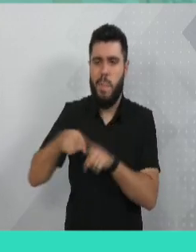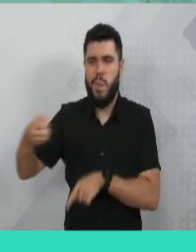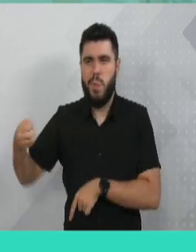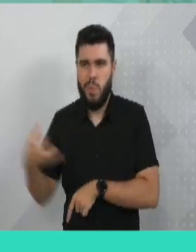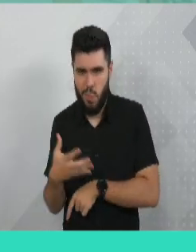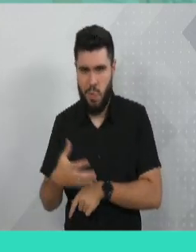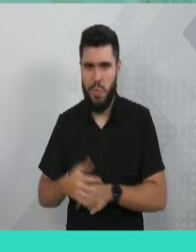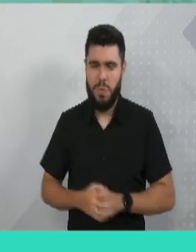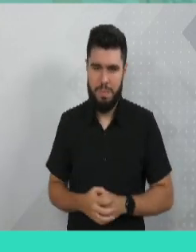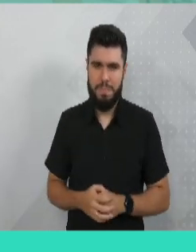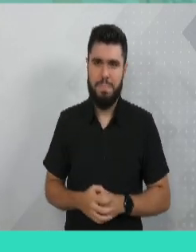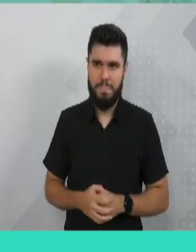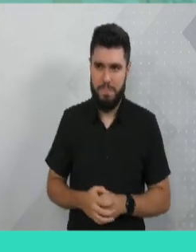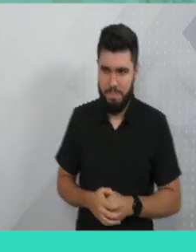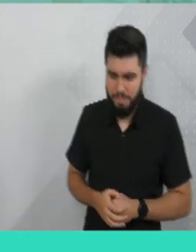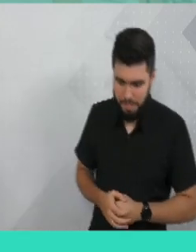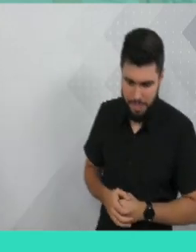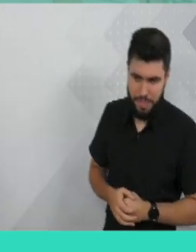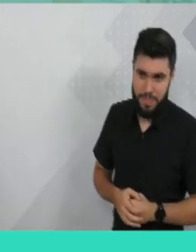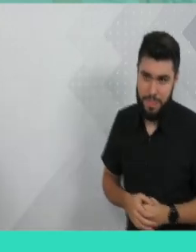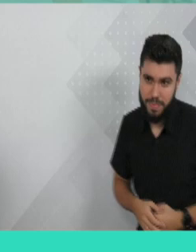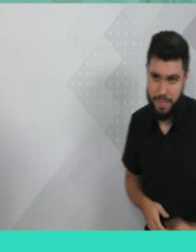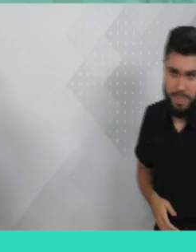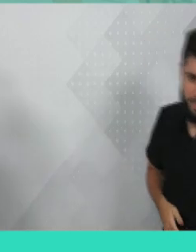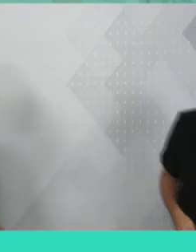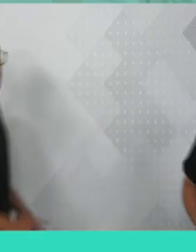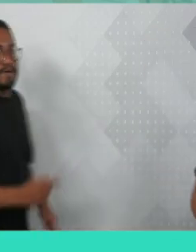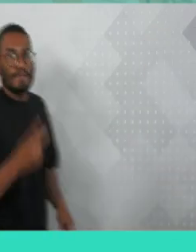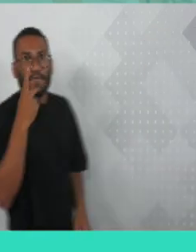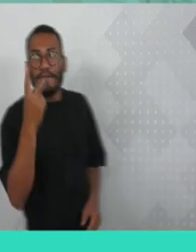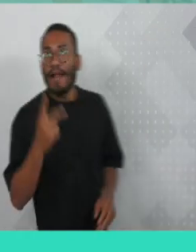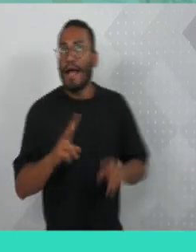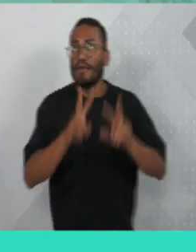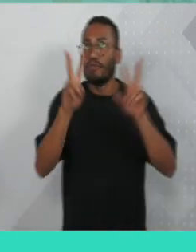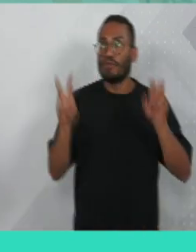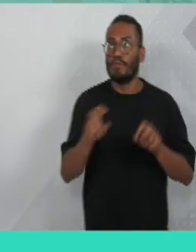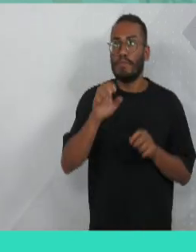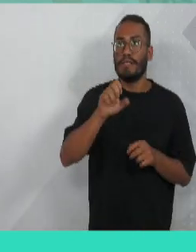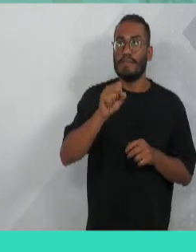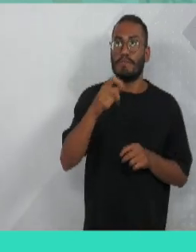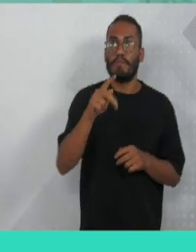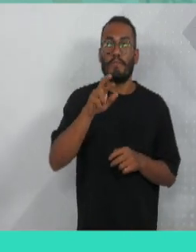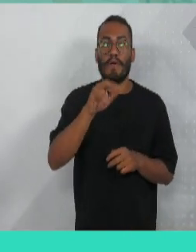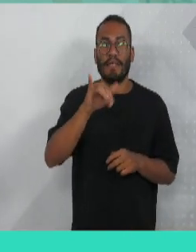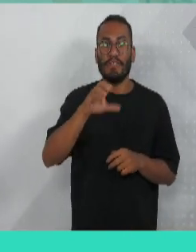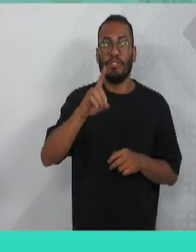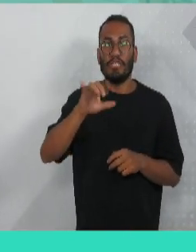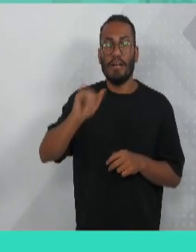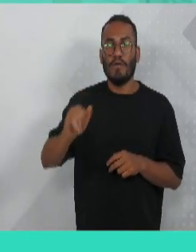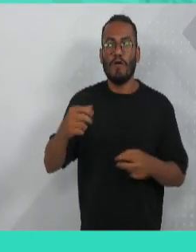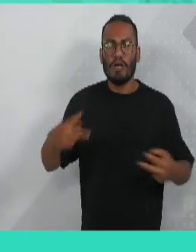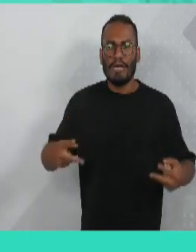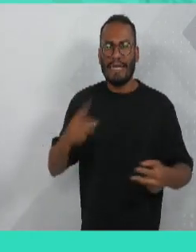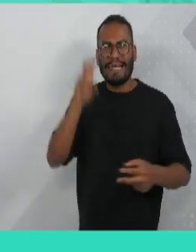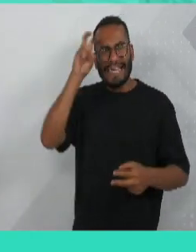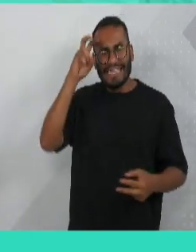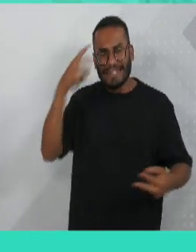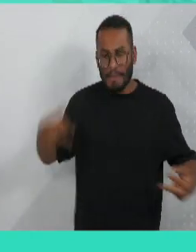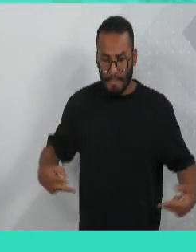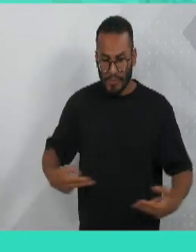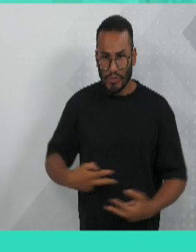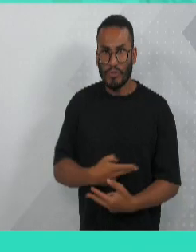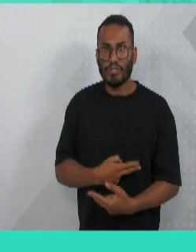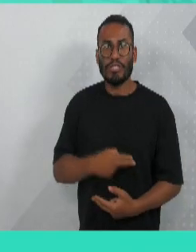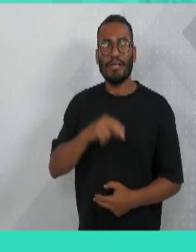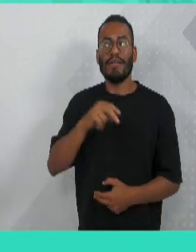tá da experiência eu vou falar dos pedidos na quinta-feira passada ele foi operado de uma hérnia de disco e na terça-feira